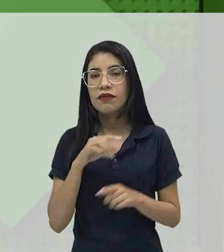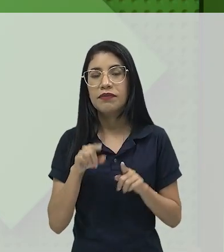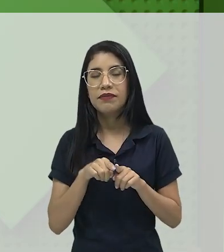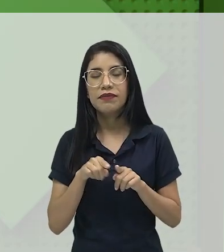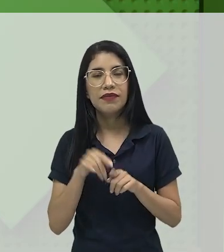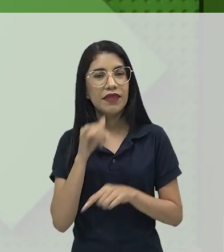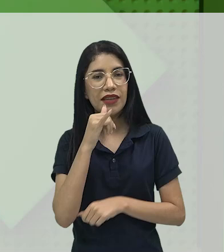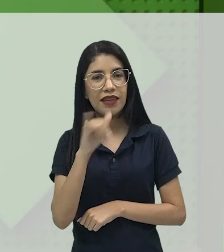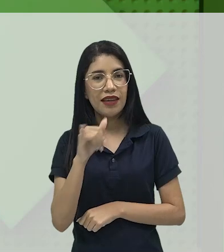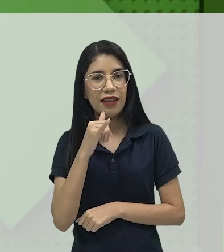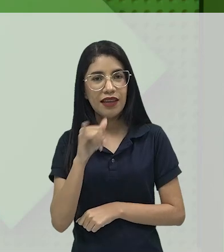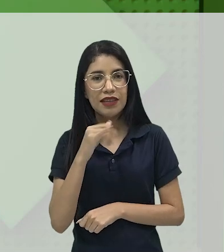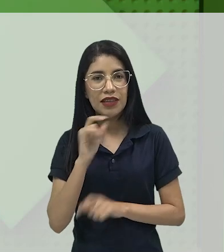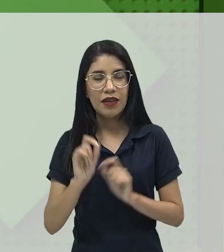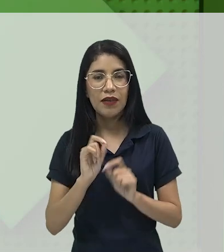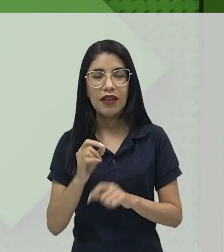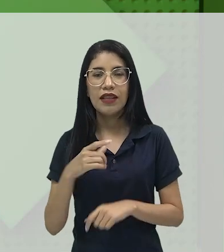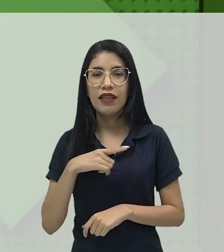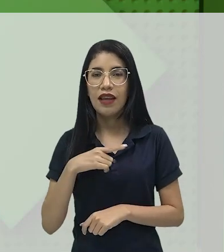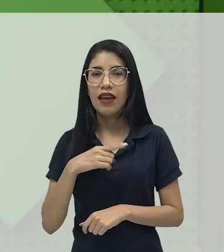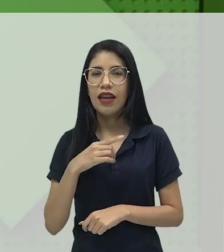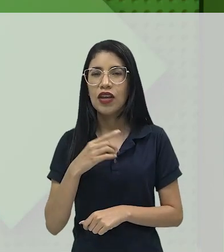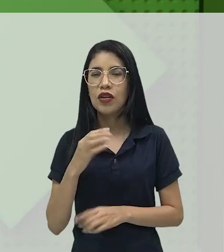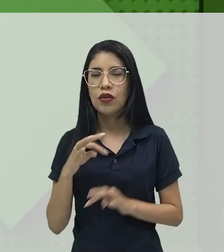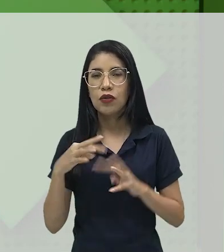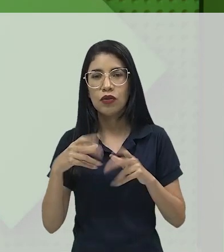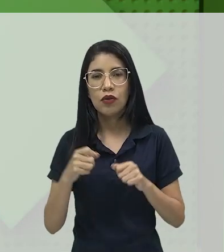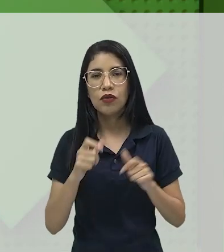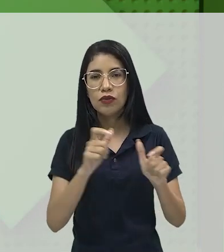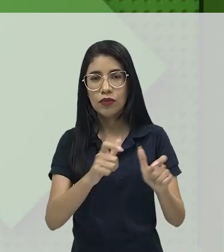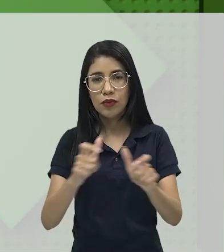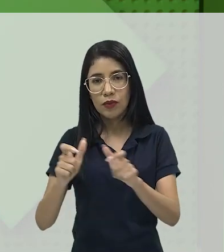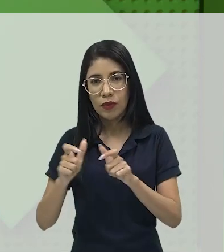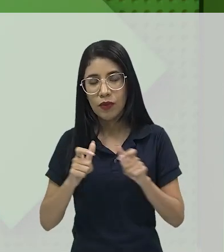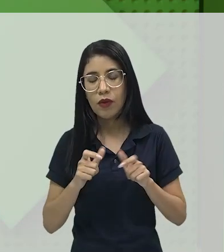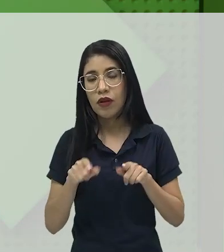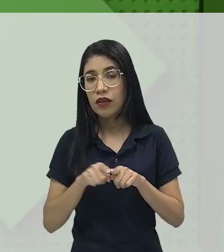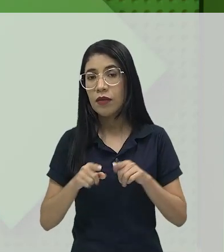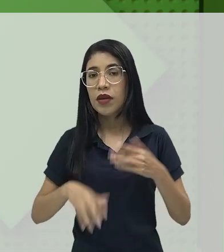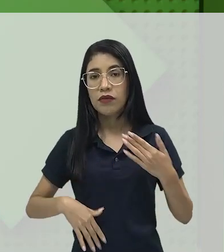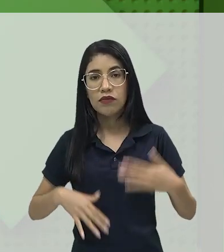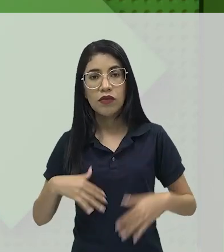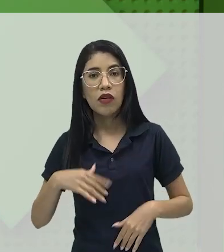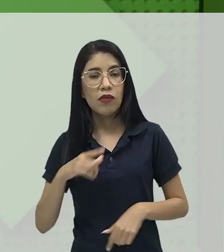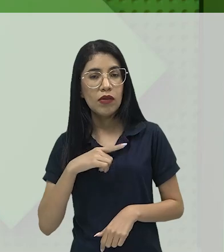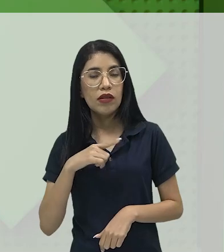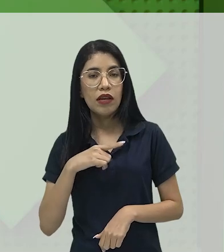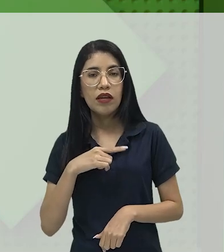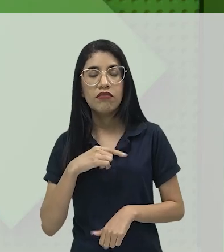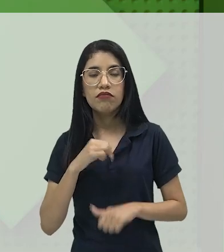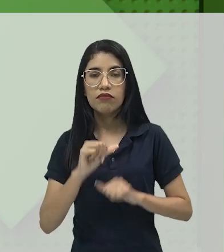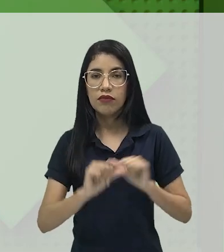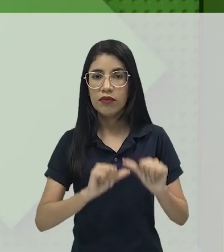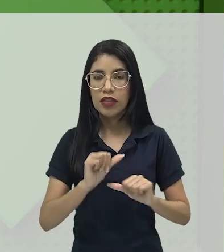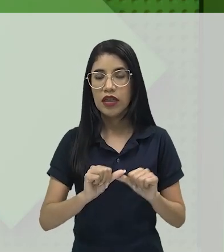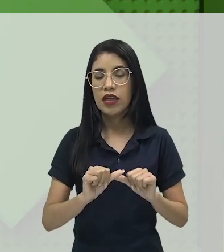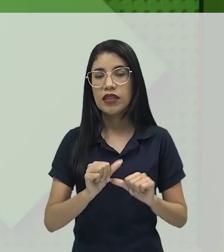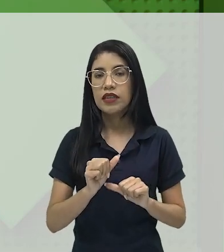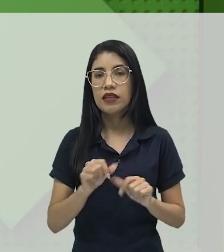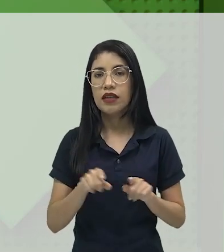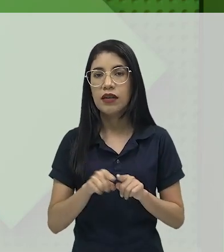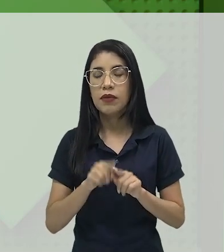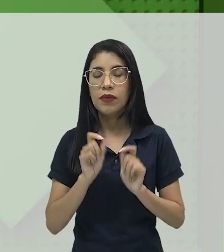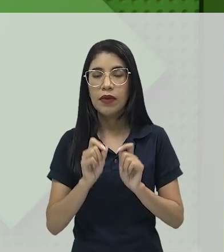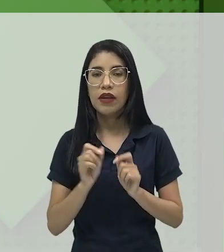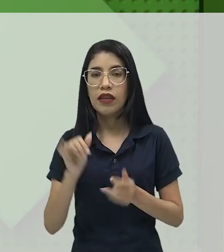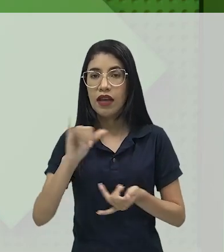está presente em tudo, praticamente, No nosso corpo, a gente tem um exemplo de transformação de energia